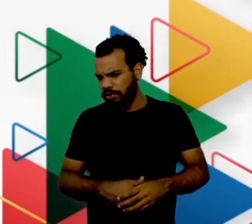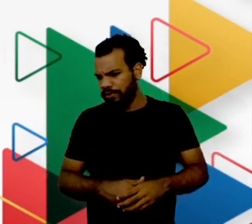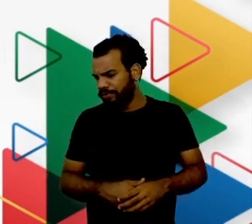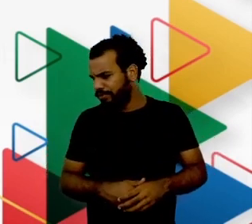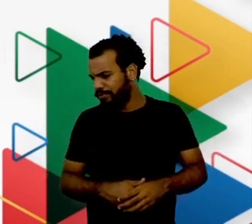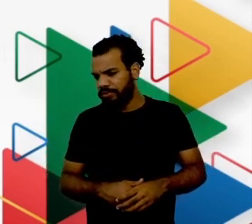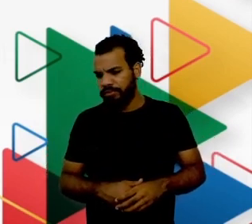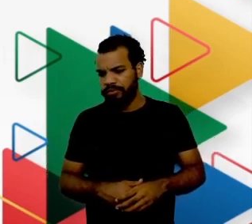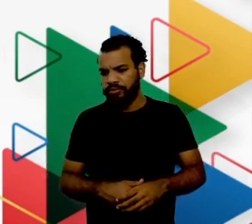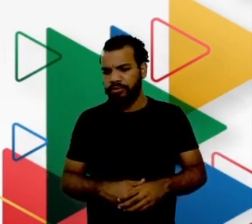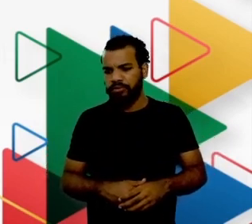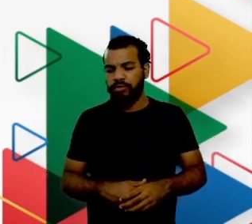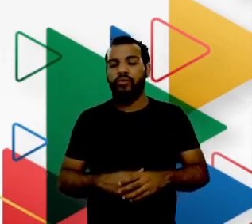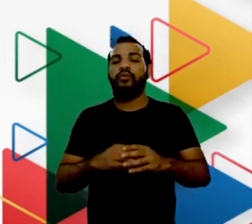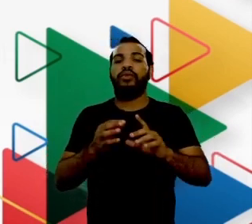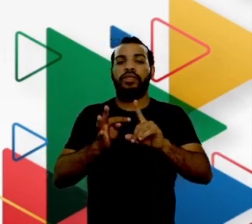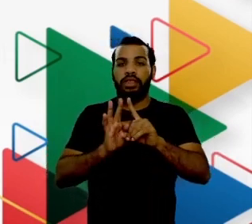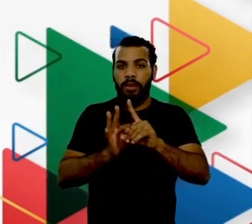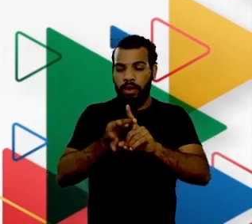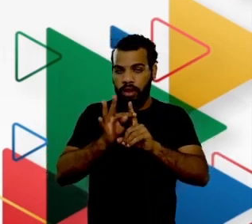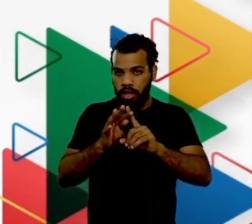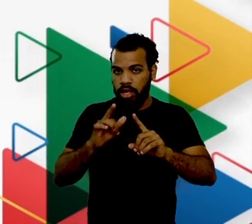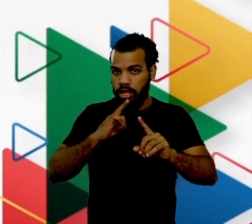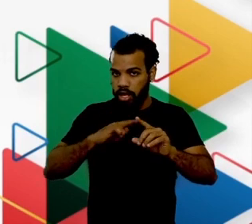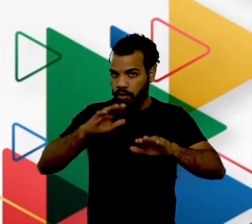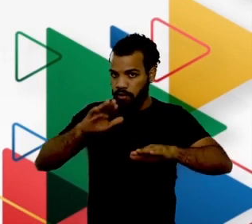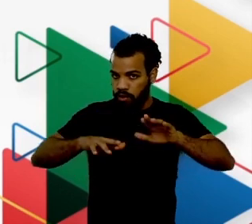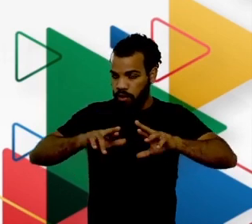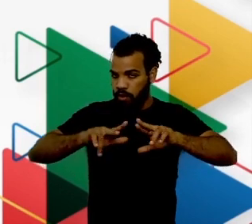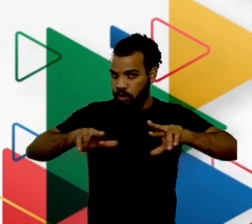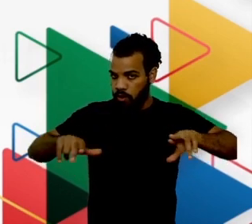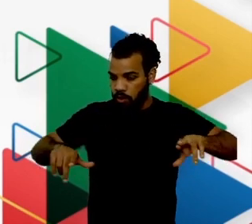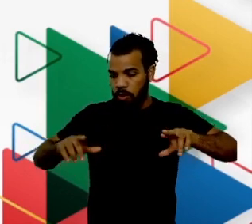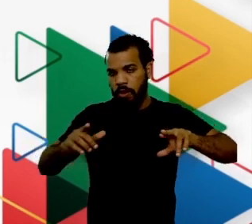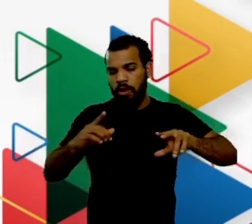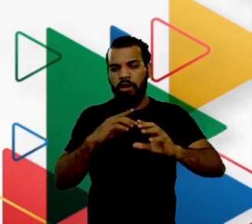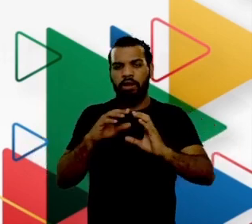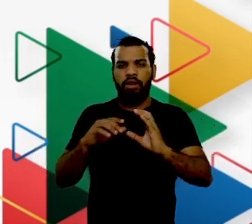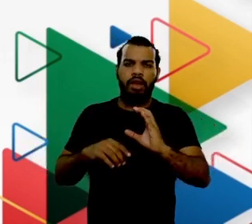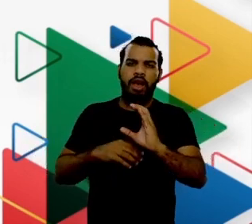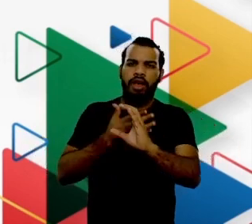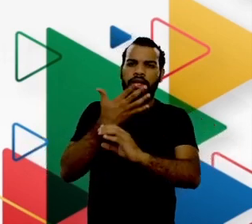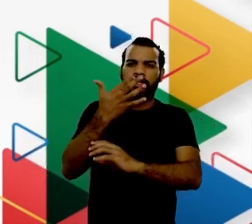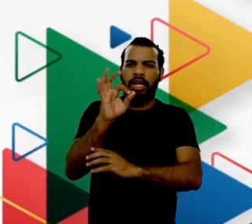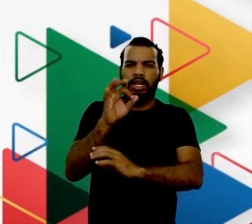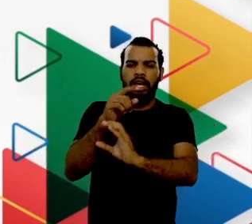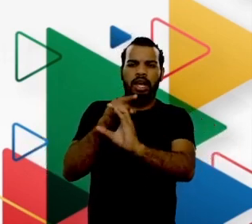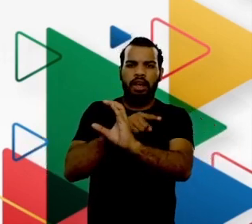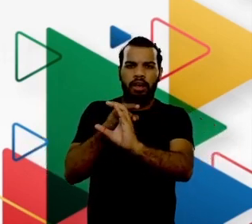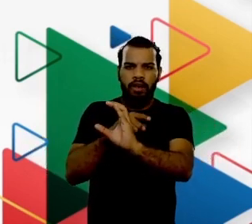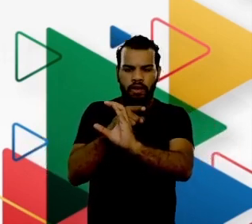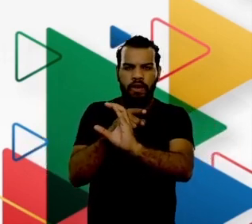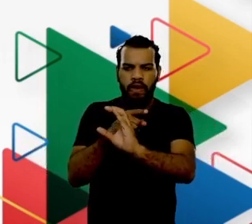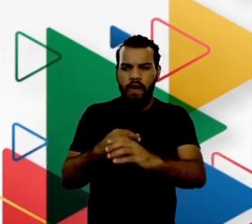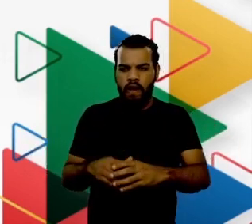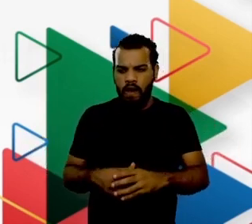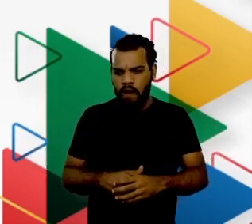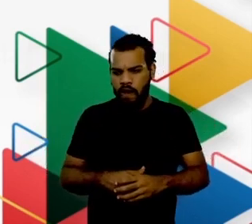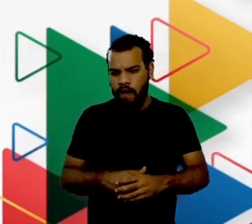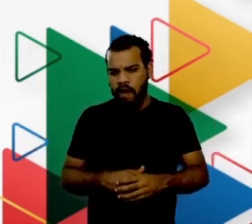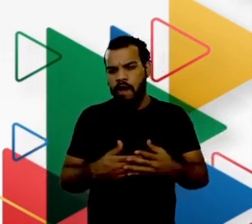comprimento. Quando a temperatura varia 10 graus Celsius, então pela tua leitura, tu